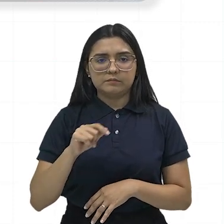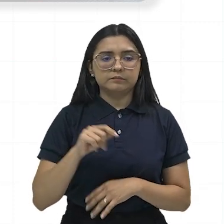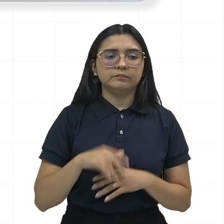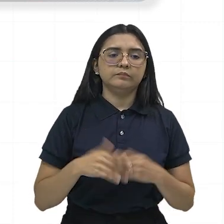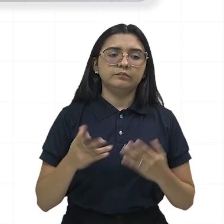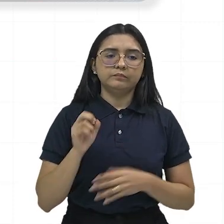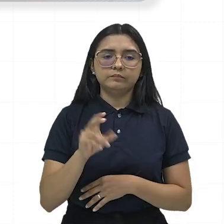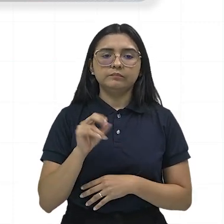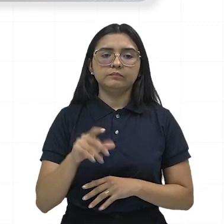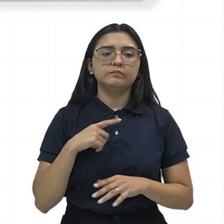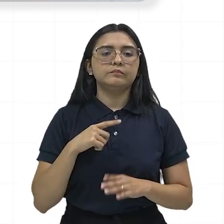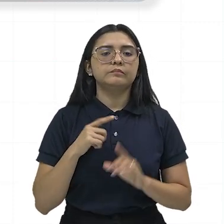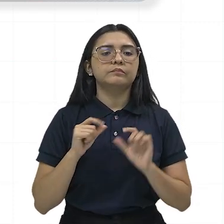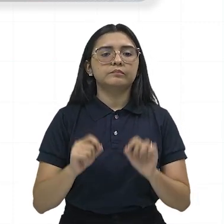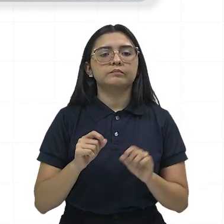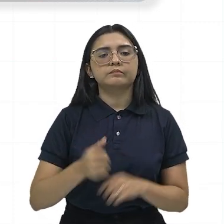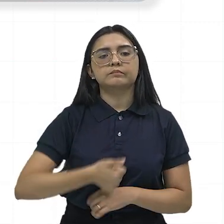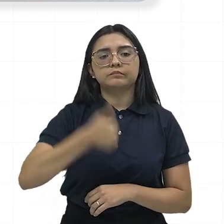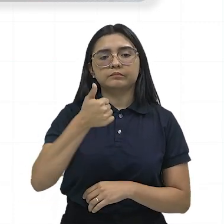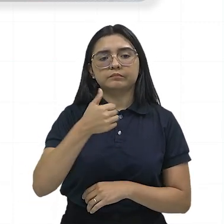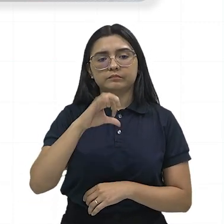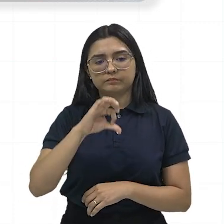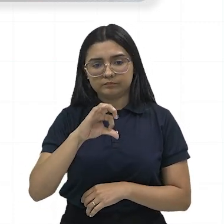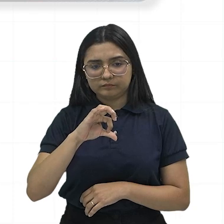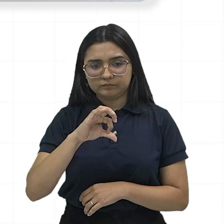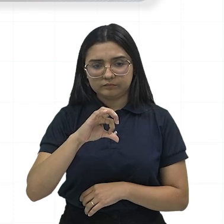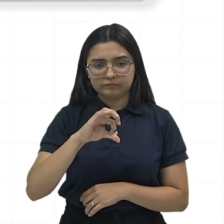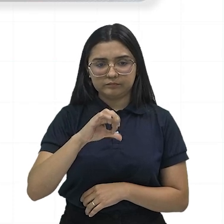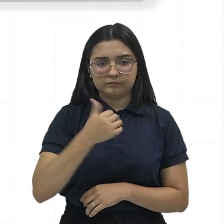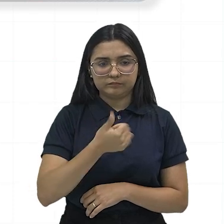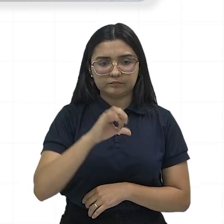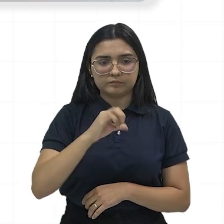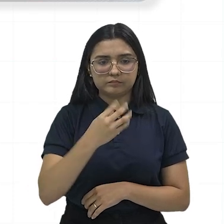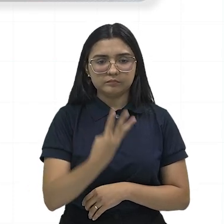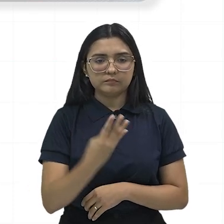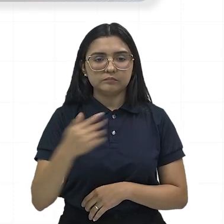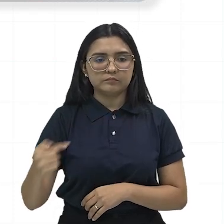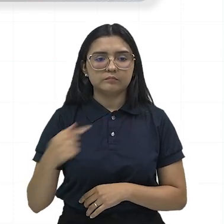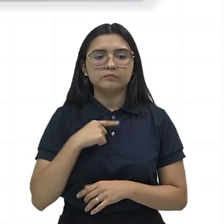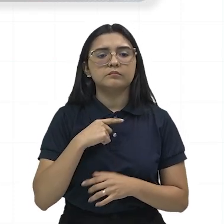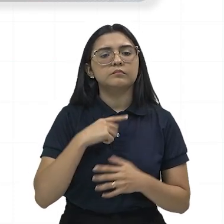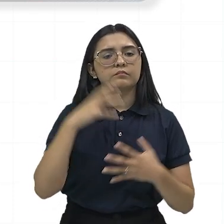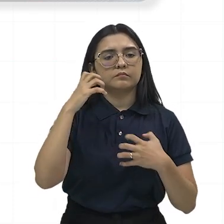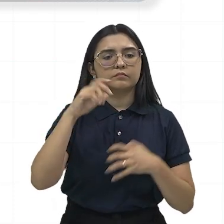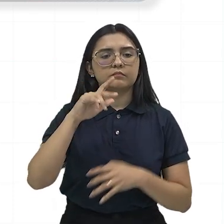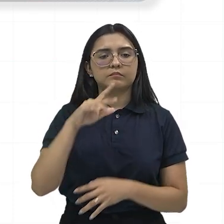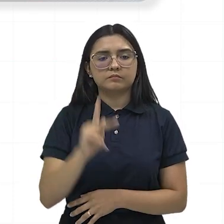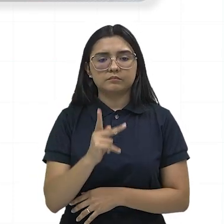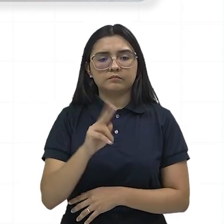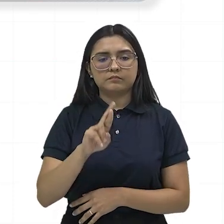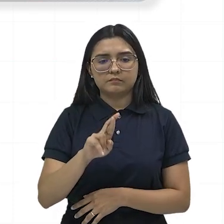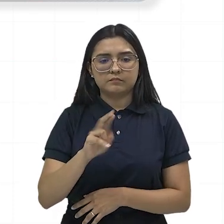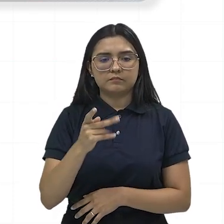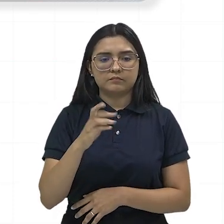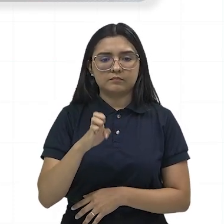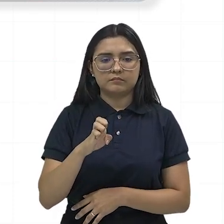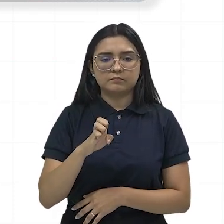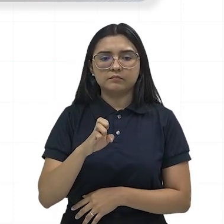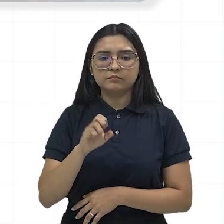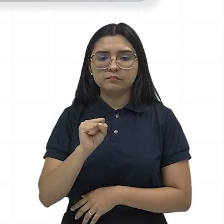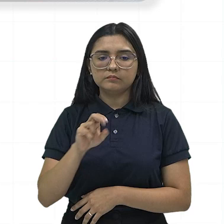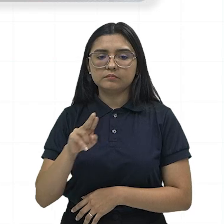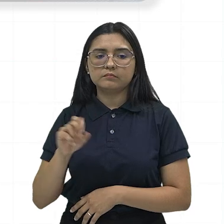primeira vez em 1947 a partir de macacos rezos capturados na floresta Zika